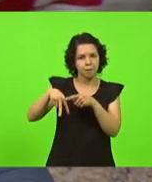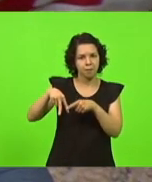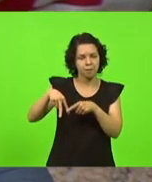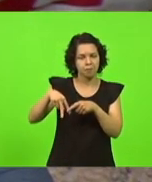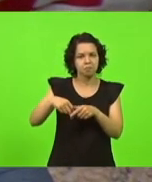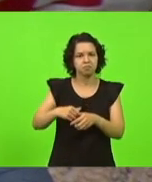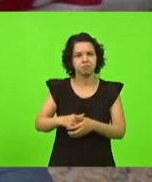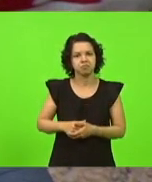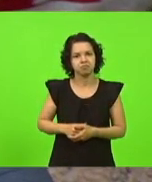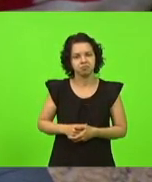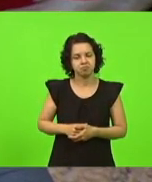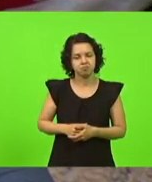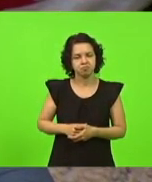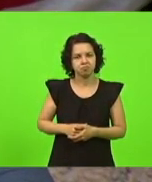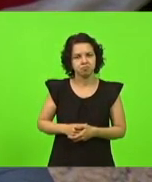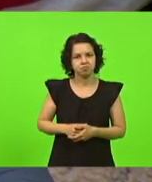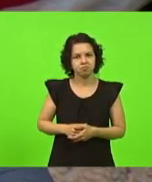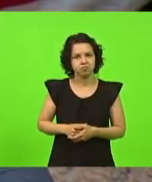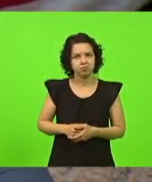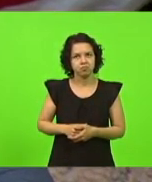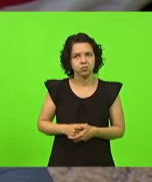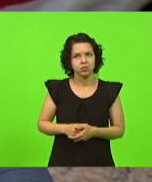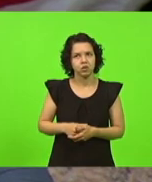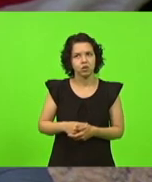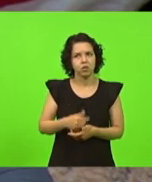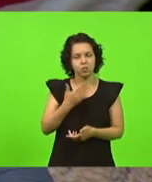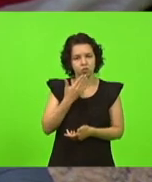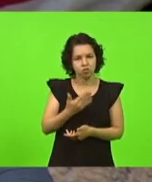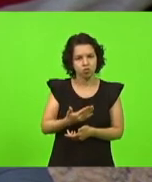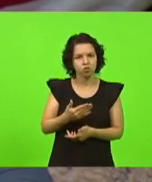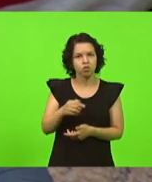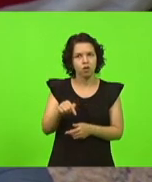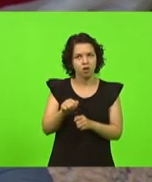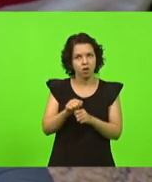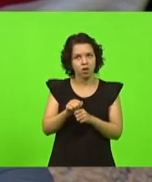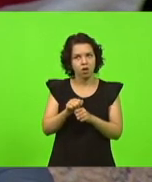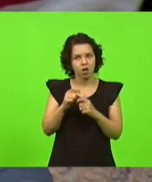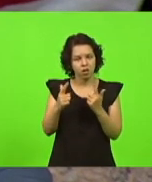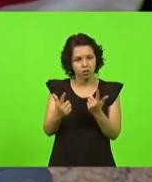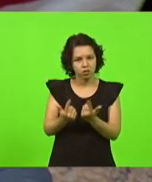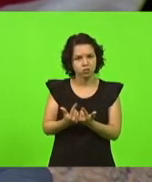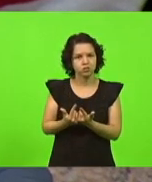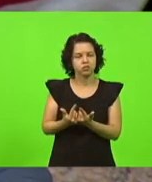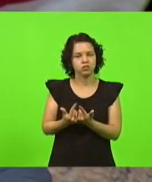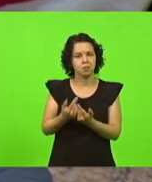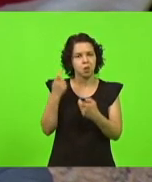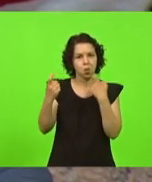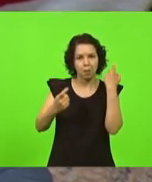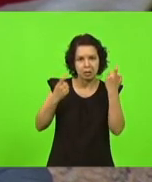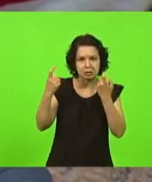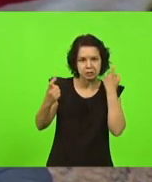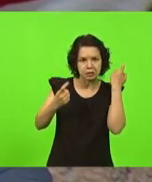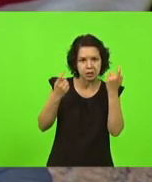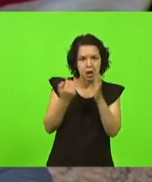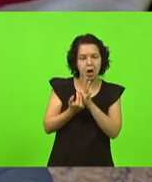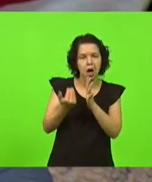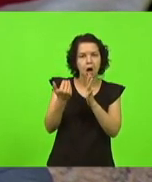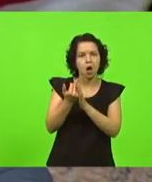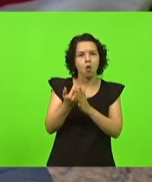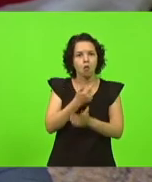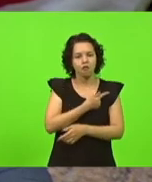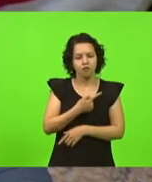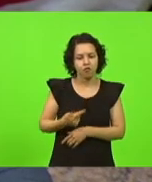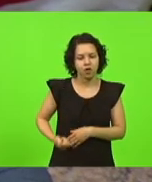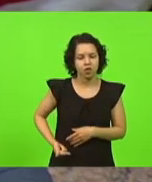Então, o meu pedido para essa casa é que essa preocupação exagerada com o que o governo vai gastar e com as